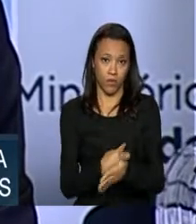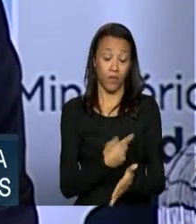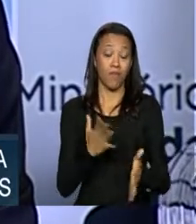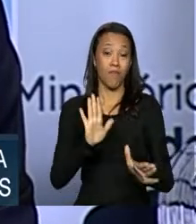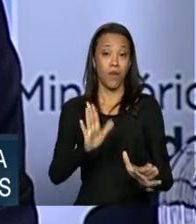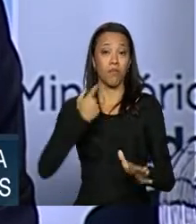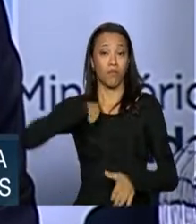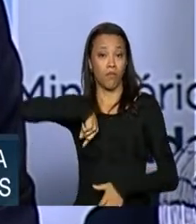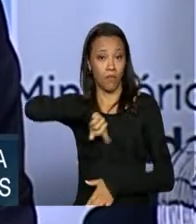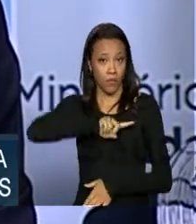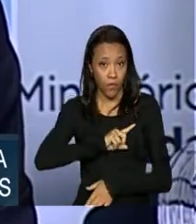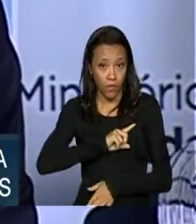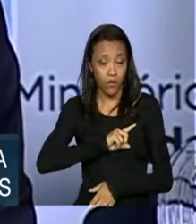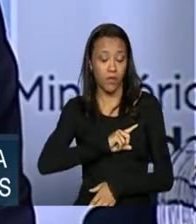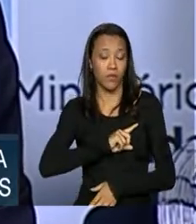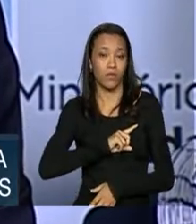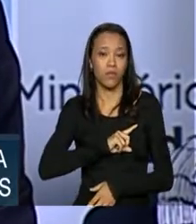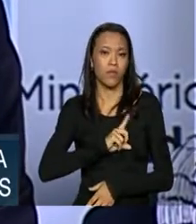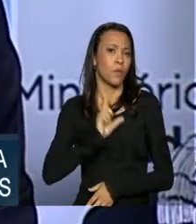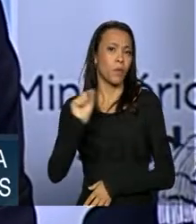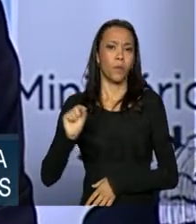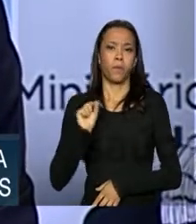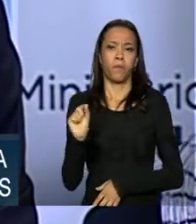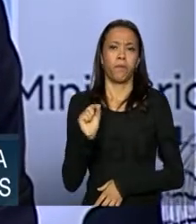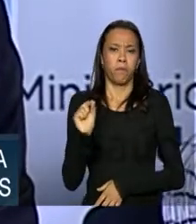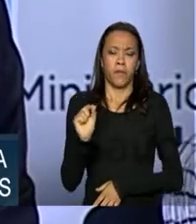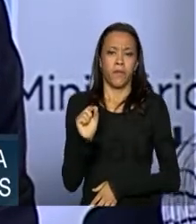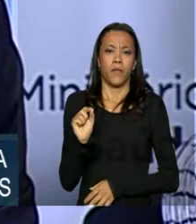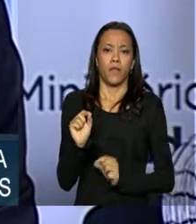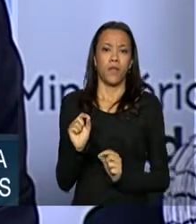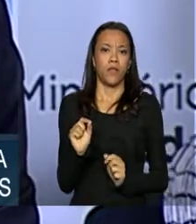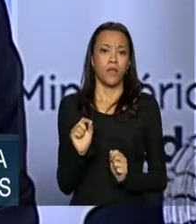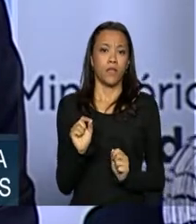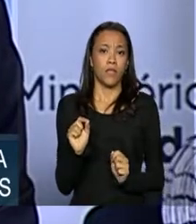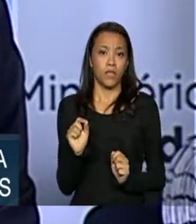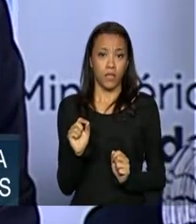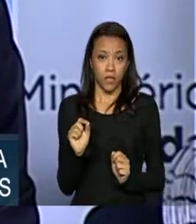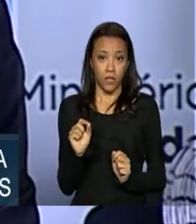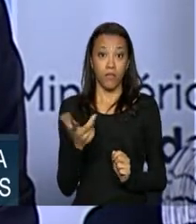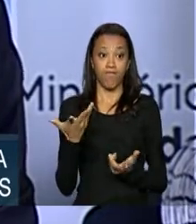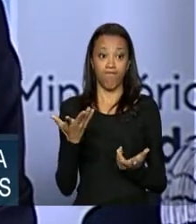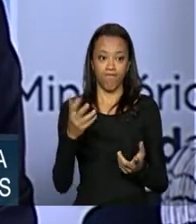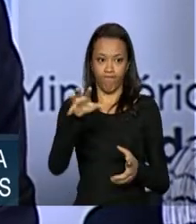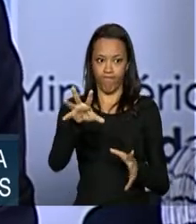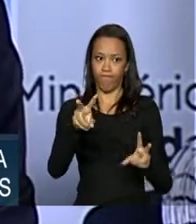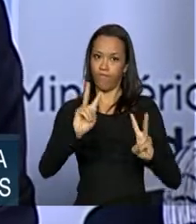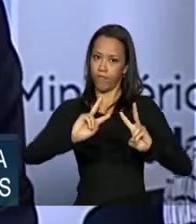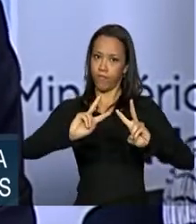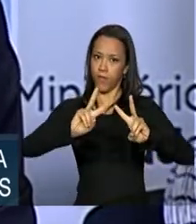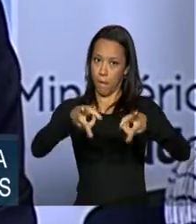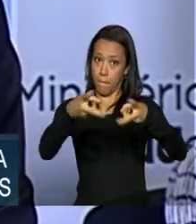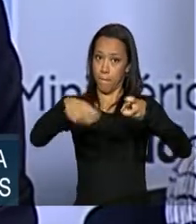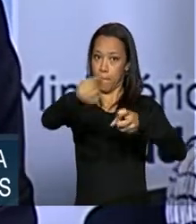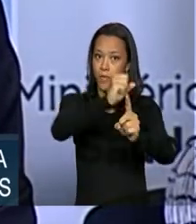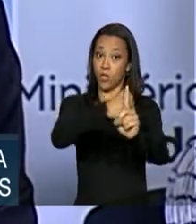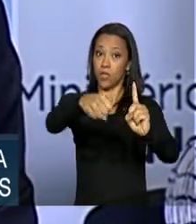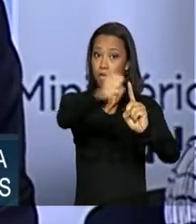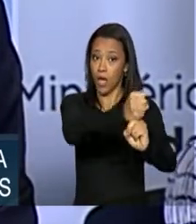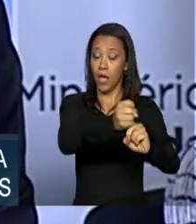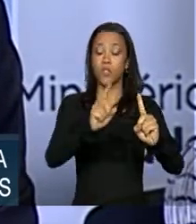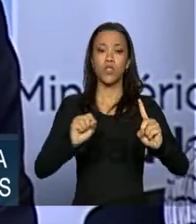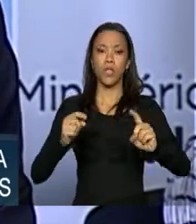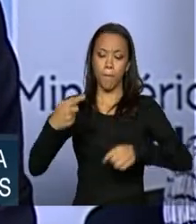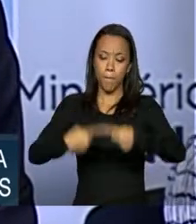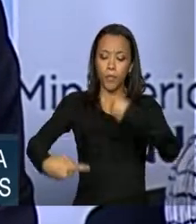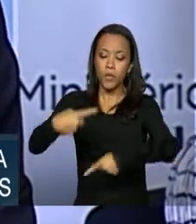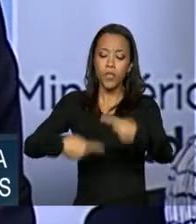nós a grande disputa que se faz, do ponto de vista da sociedade, para as políticas de promoção à saúde,